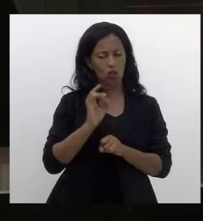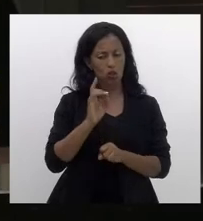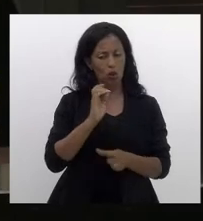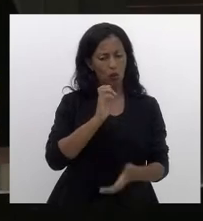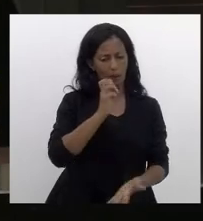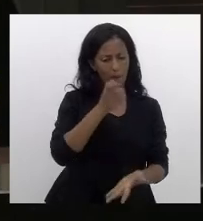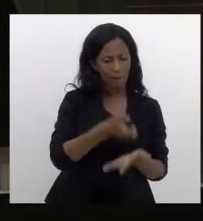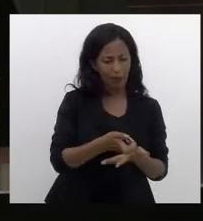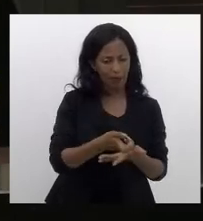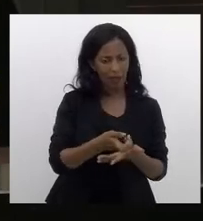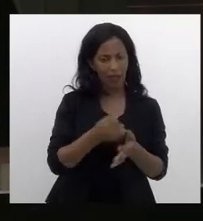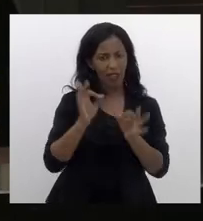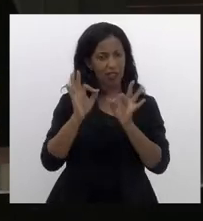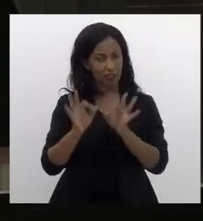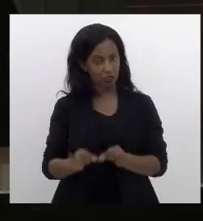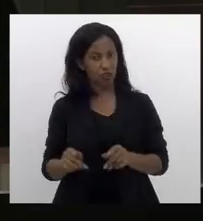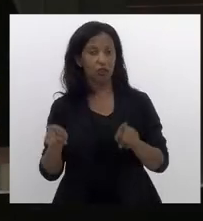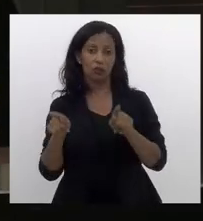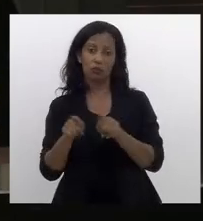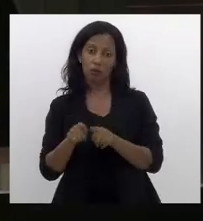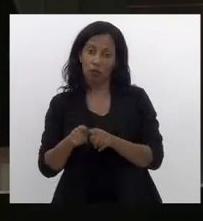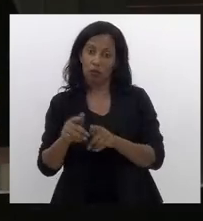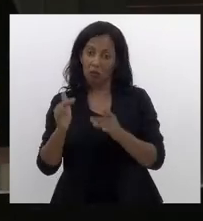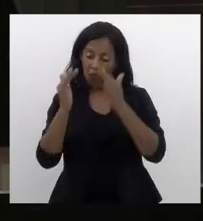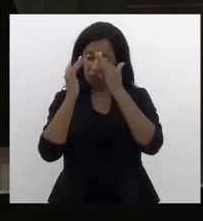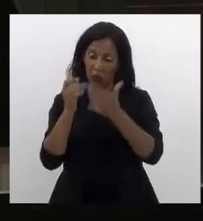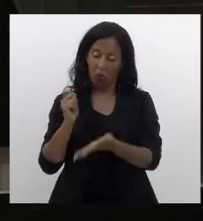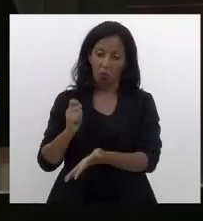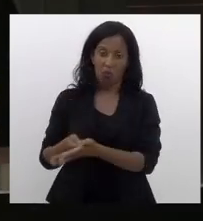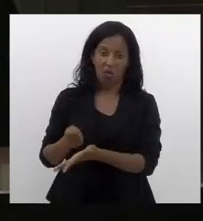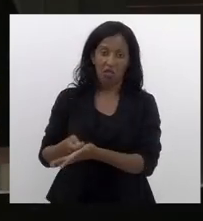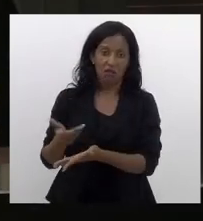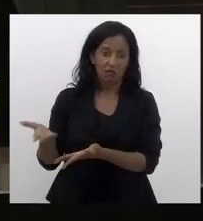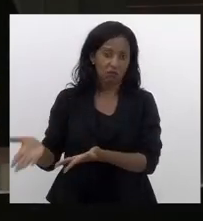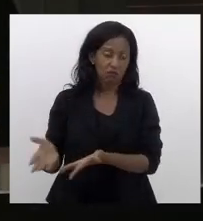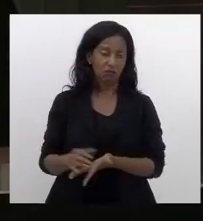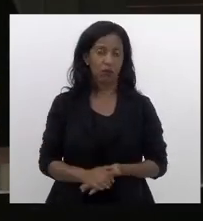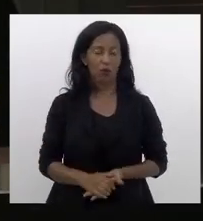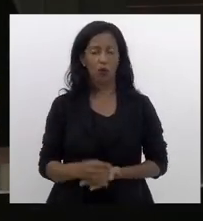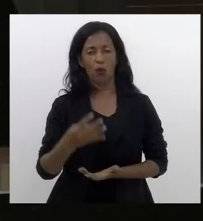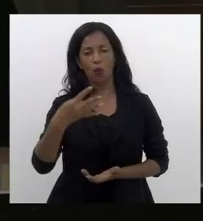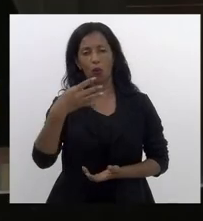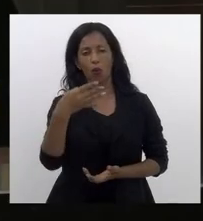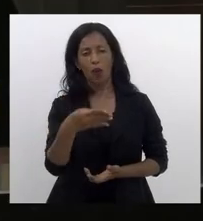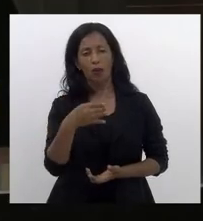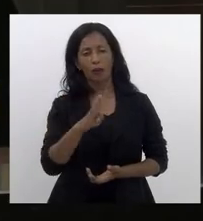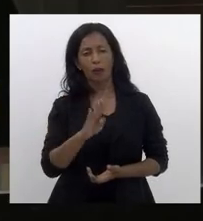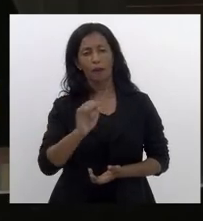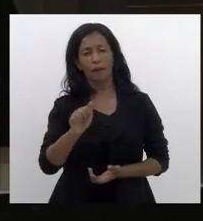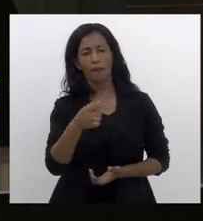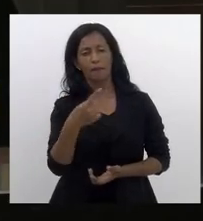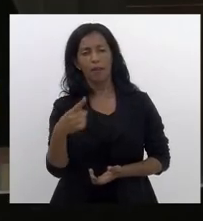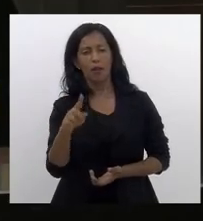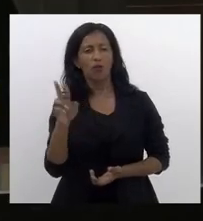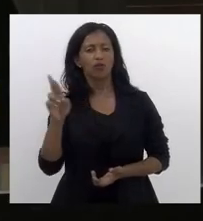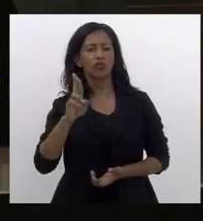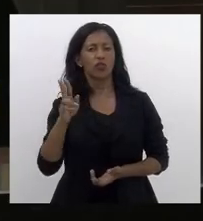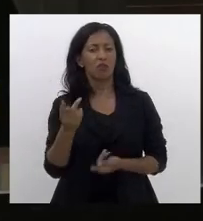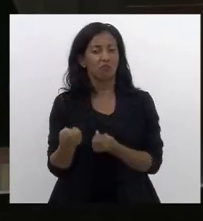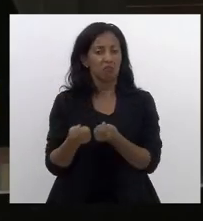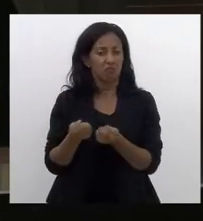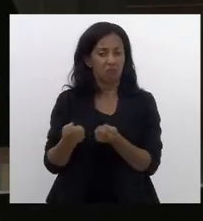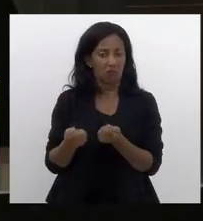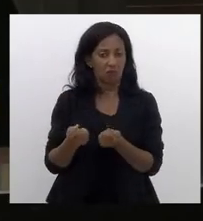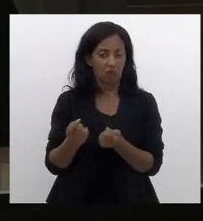dia os salários, o que também é uma obrigação, 4 bilhões de reais na economia. Até